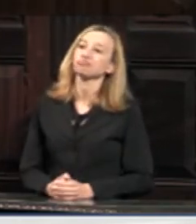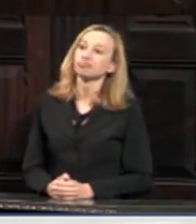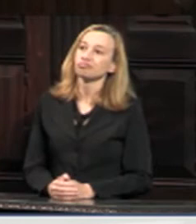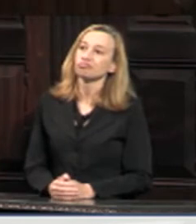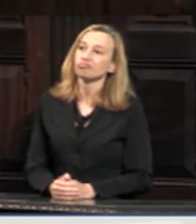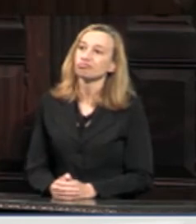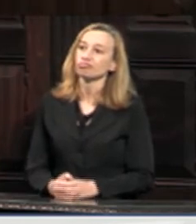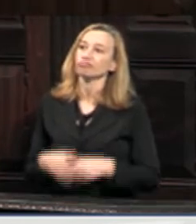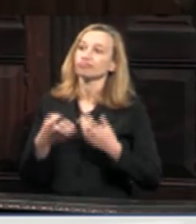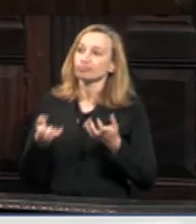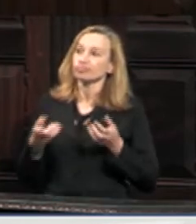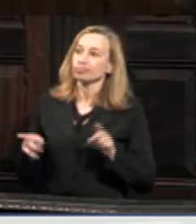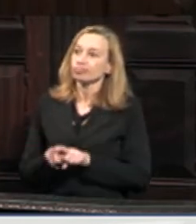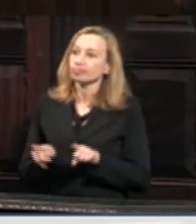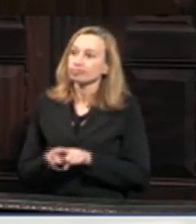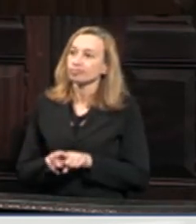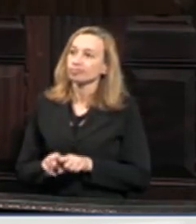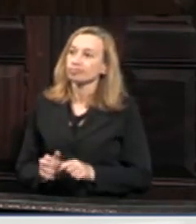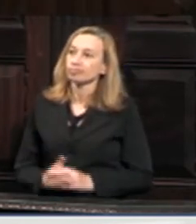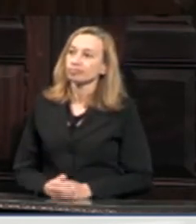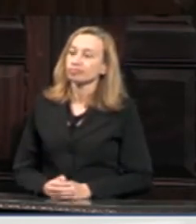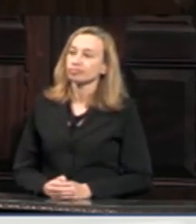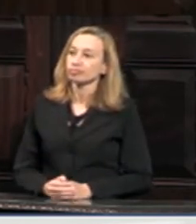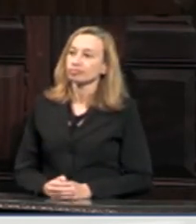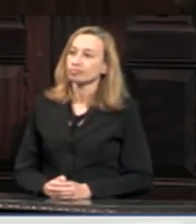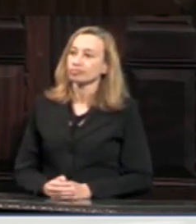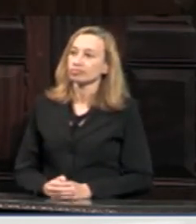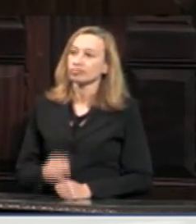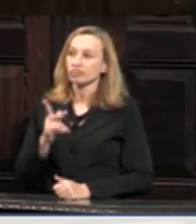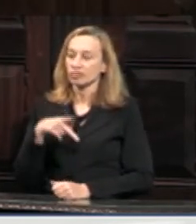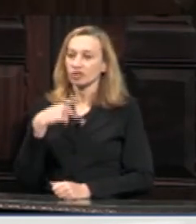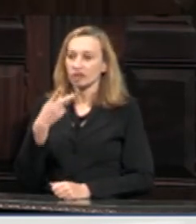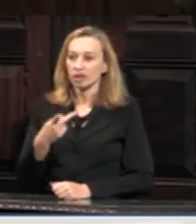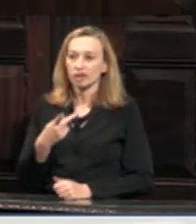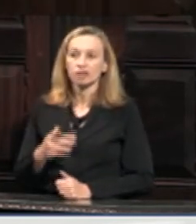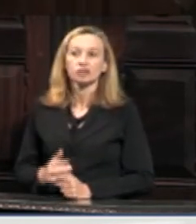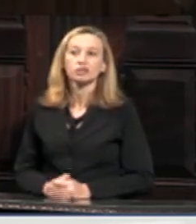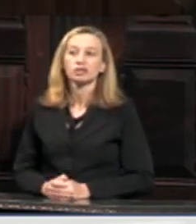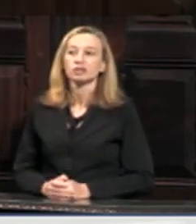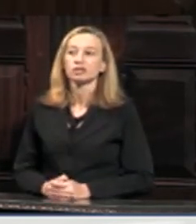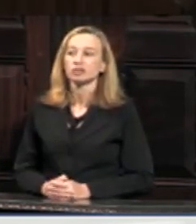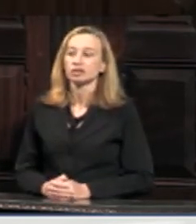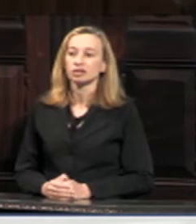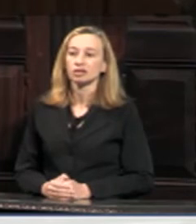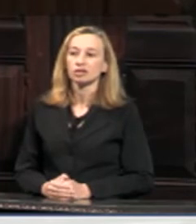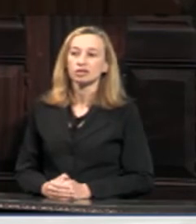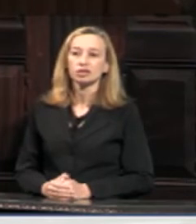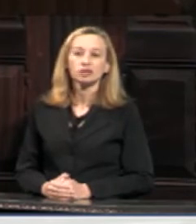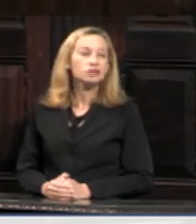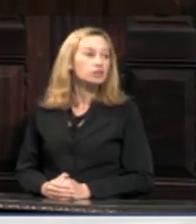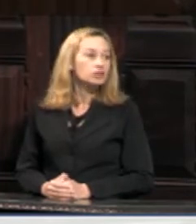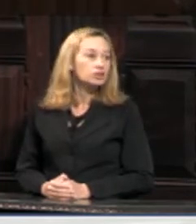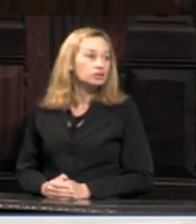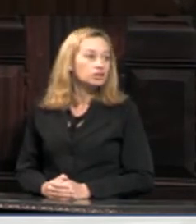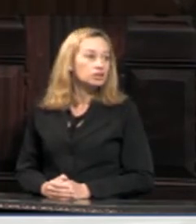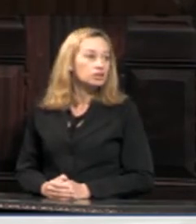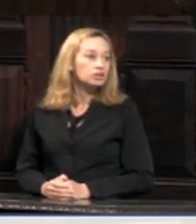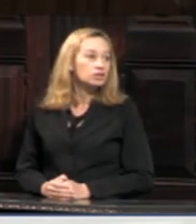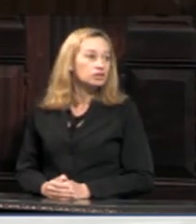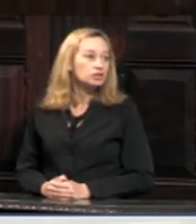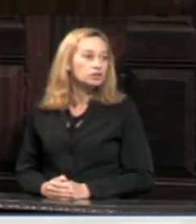Quero também fazer um pronunciamento de caráter político e até, em alguma